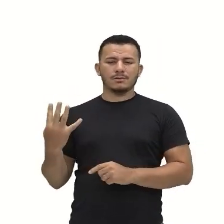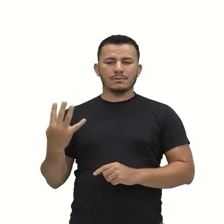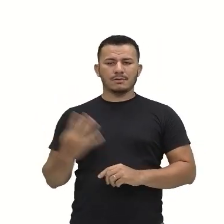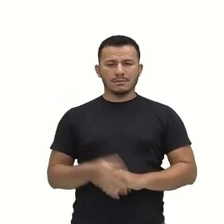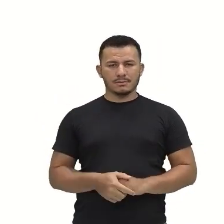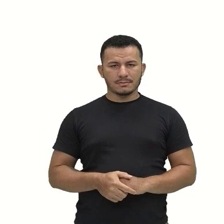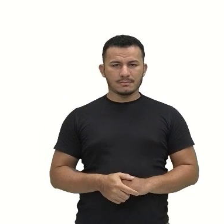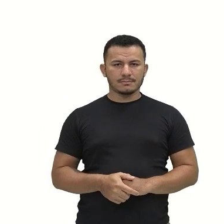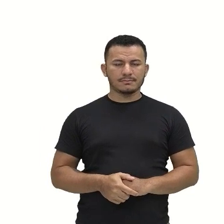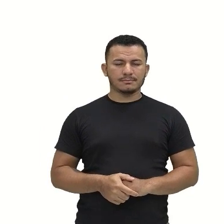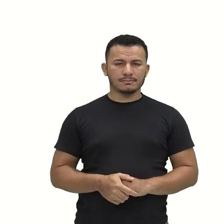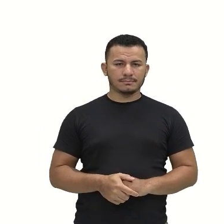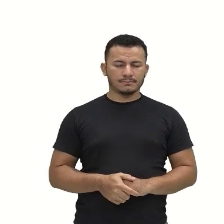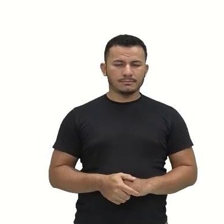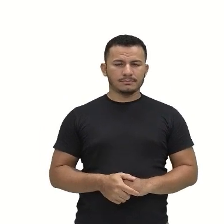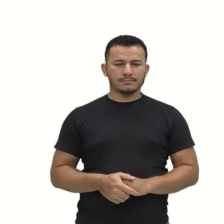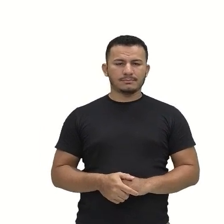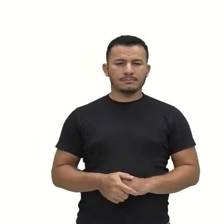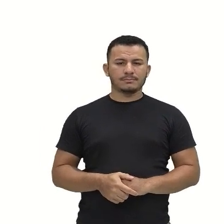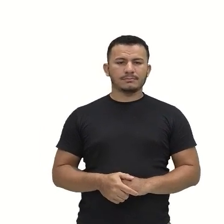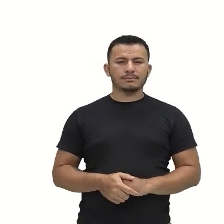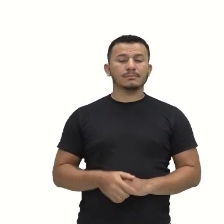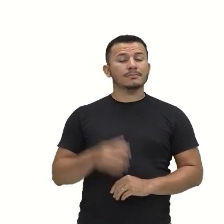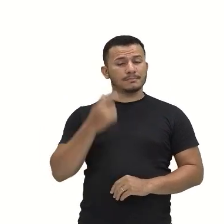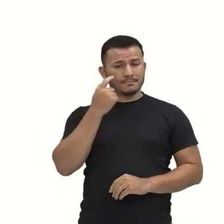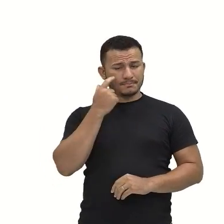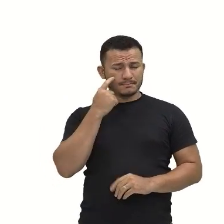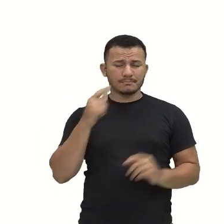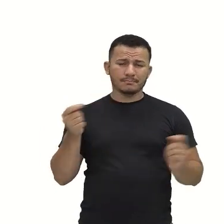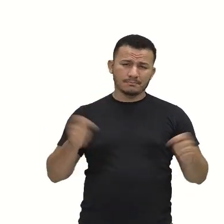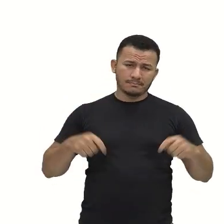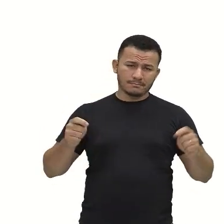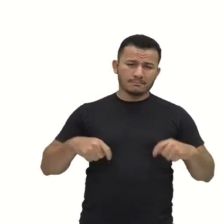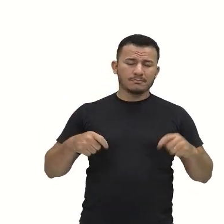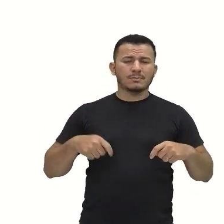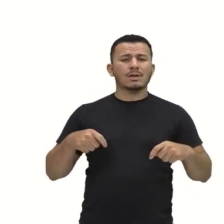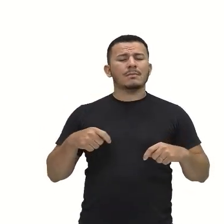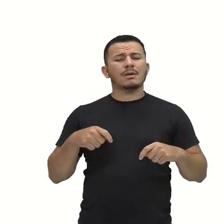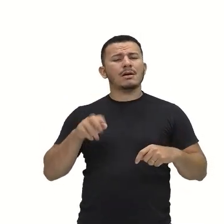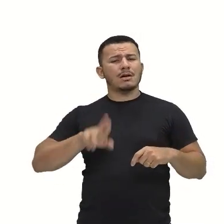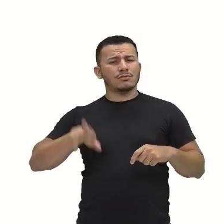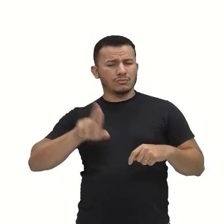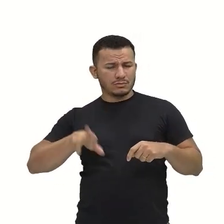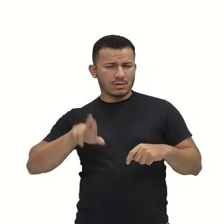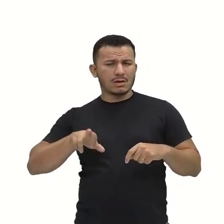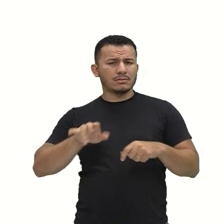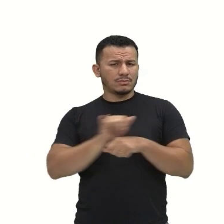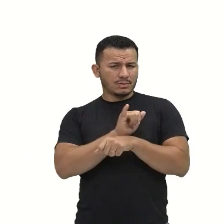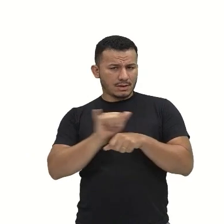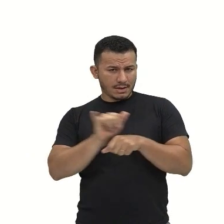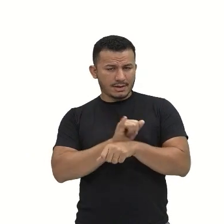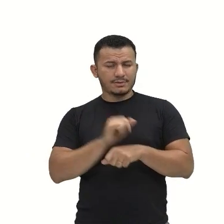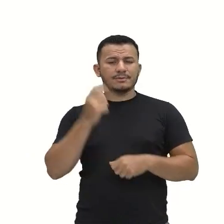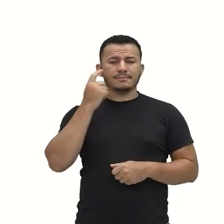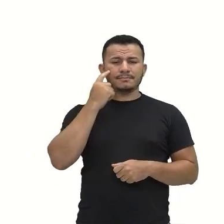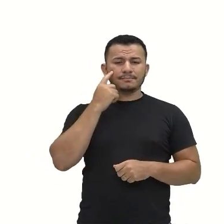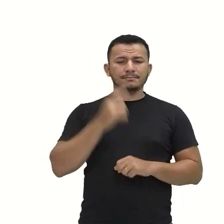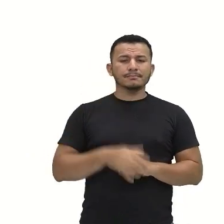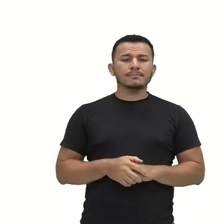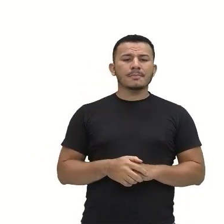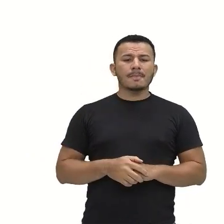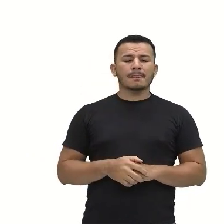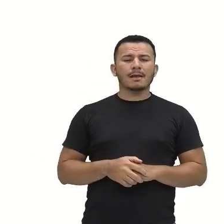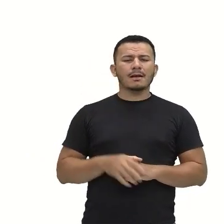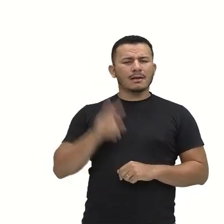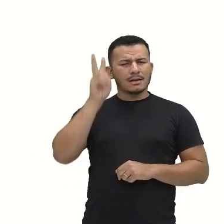mais 4. Agora vamos olhar aqui. Eu posso utilizar algumas coisas que nós já vimos. Olha que coisa legal aqui, ó. Esses caras